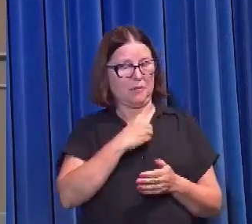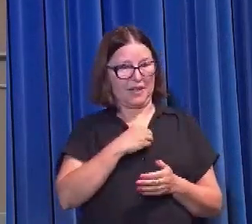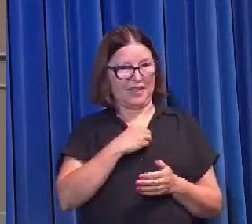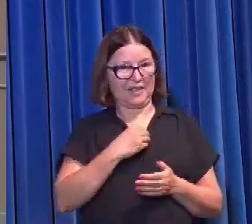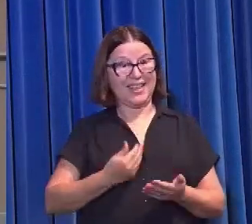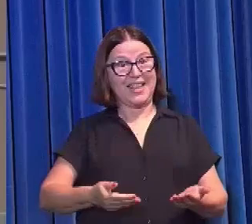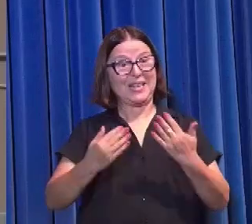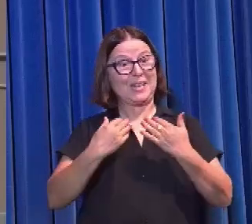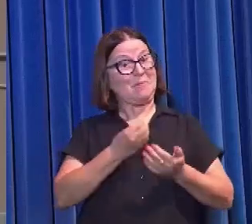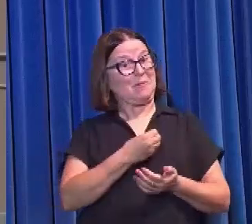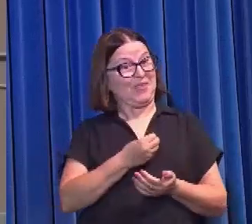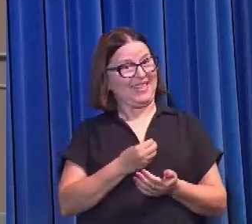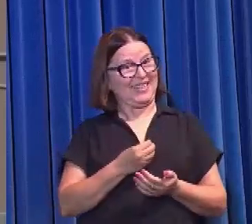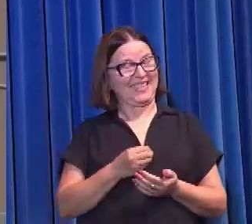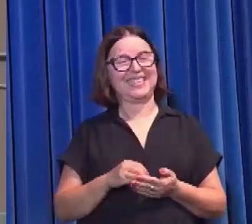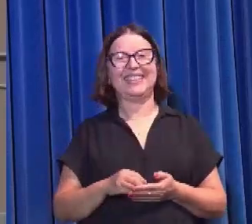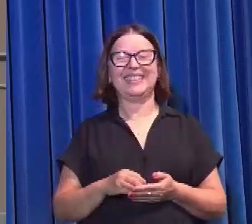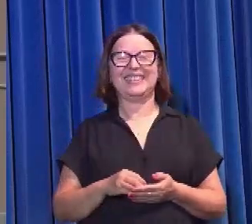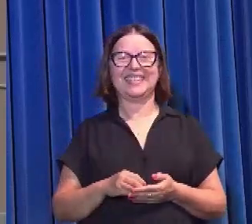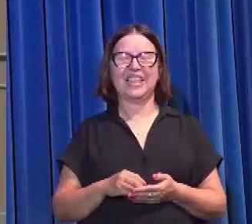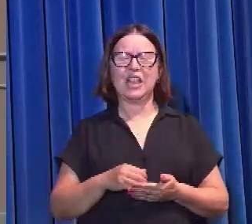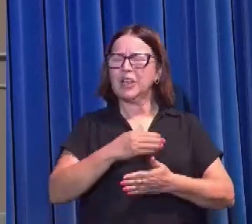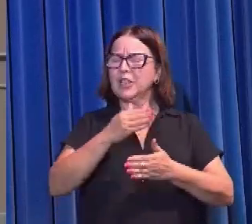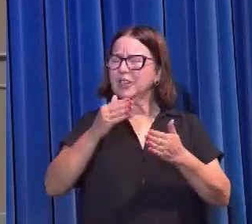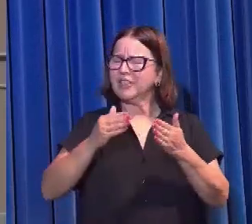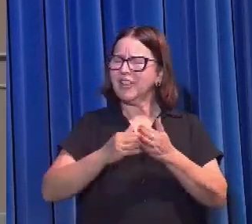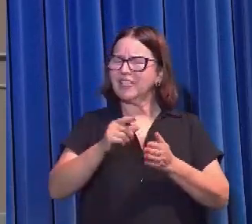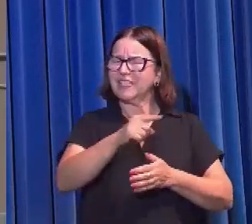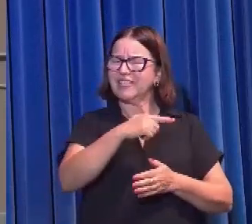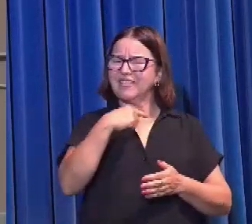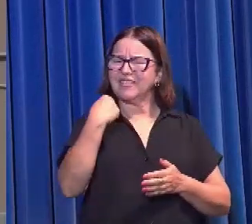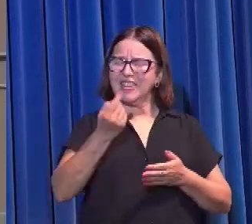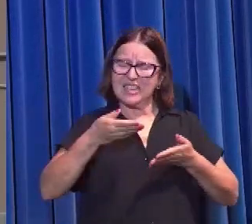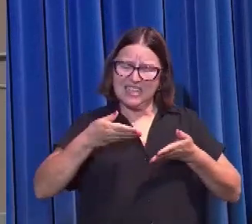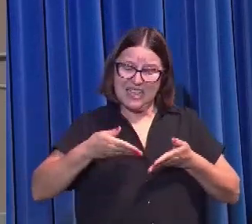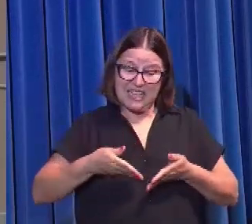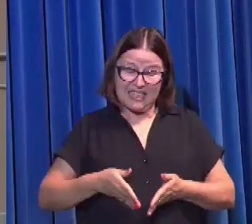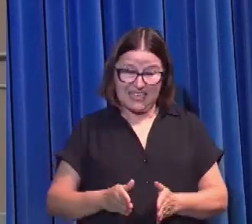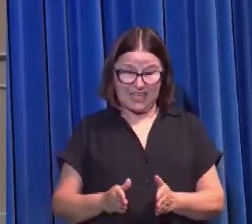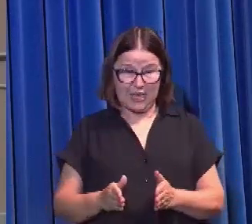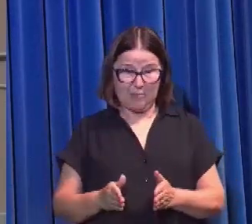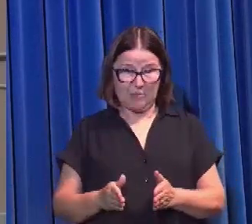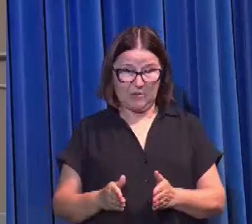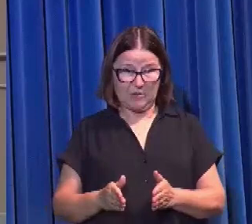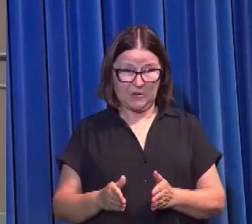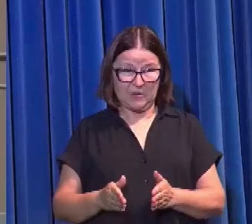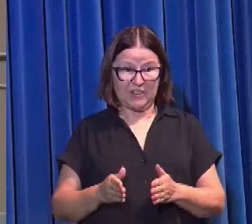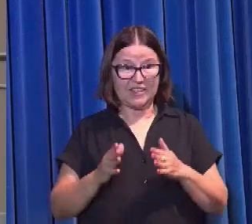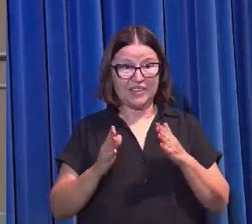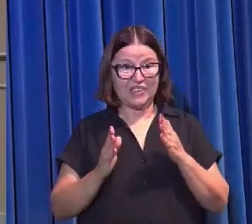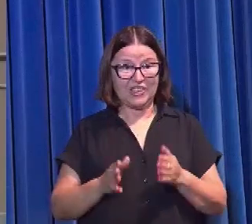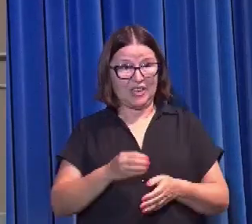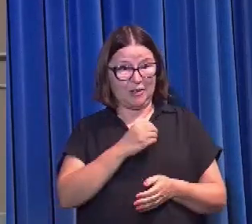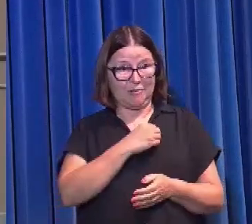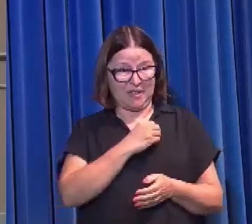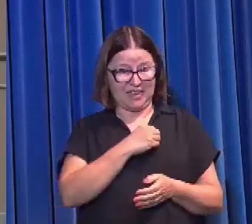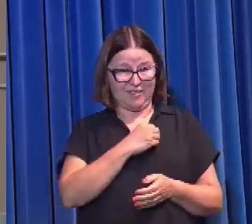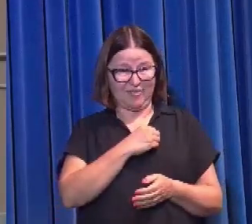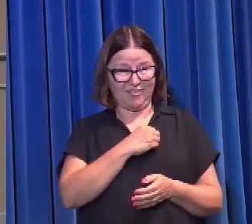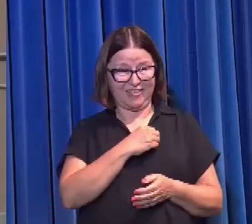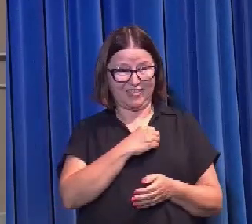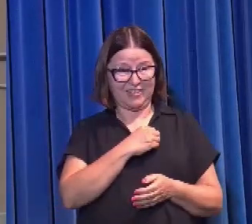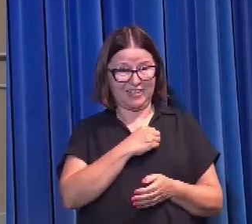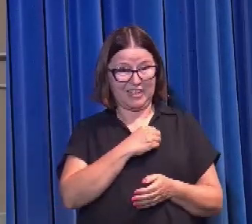diz que todos nós éramos, por natureza, de nascimento, filhos da ira, como também